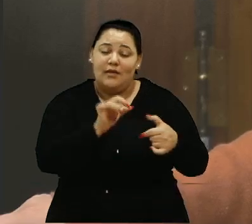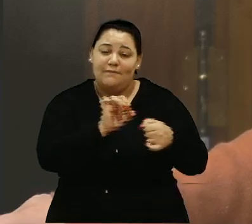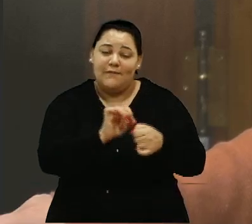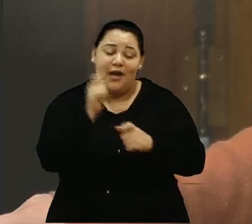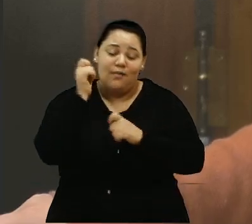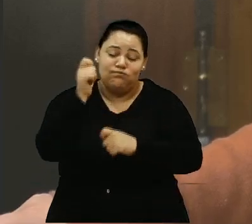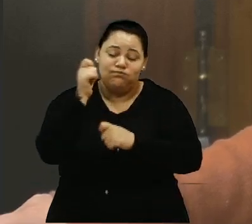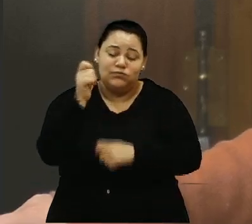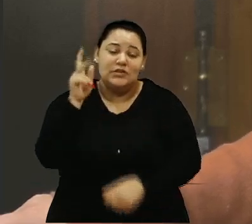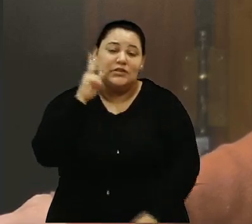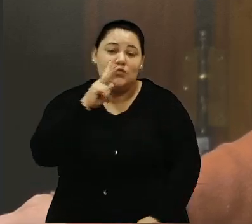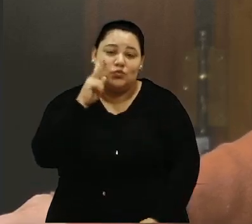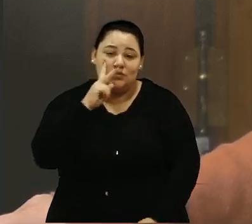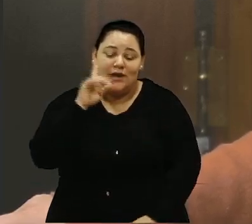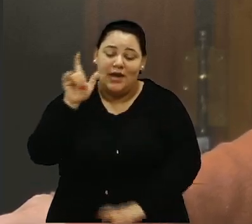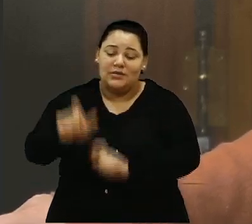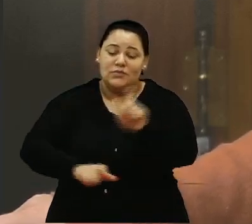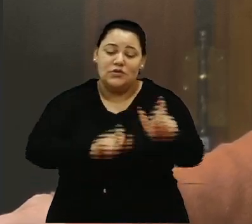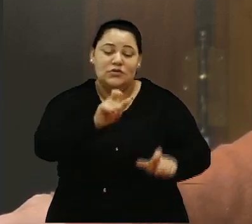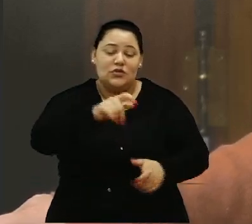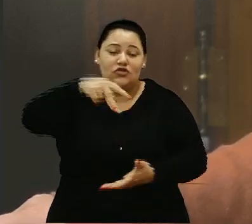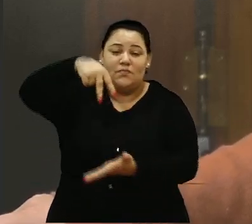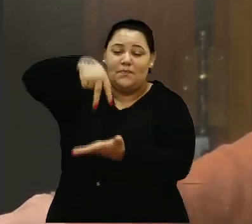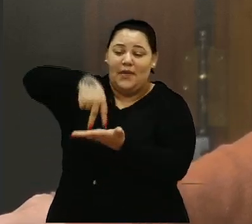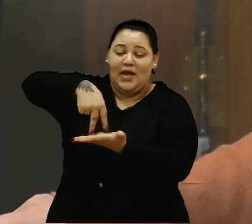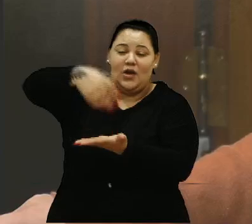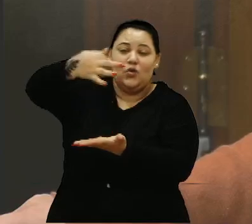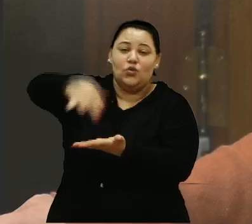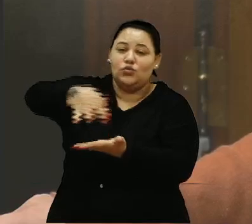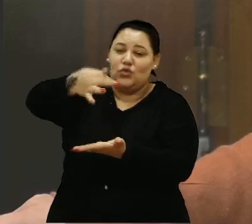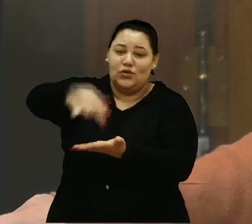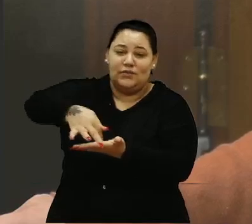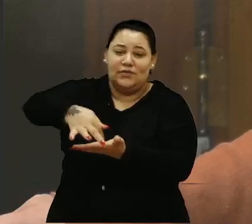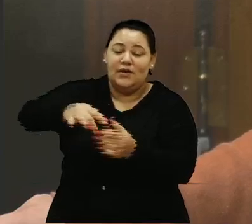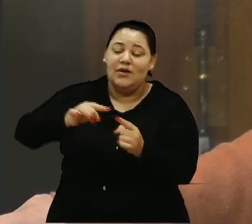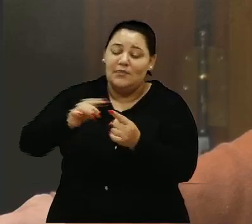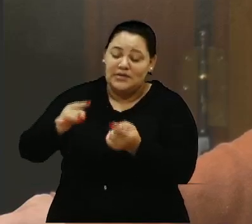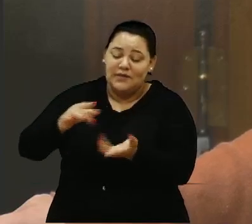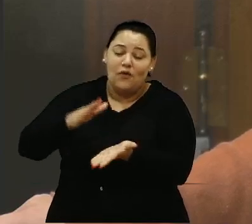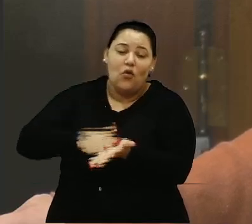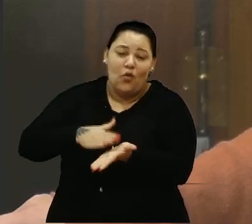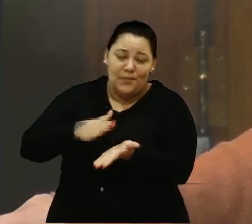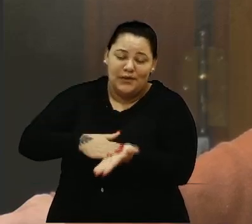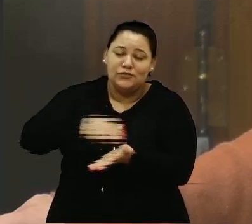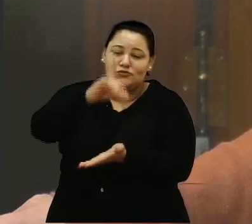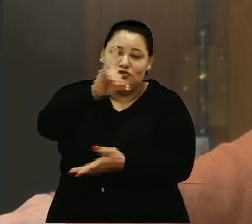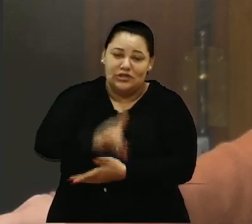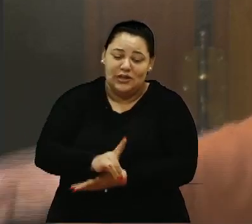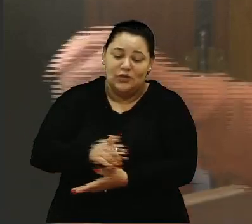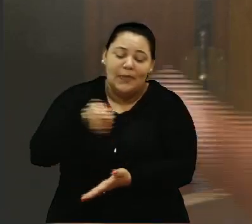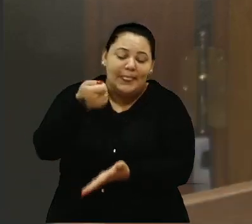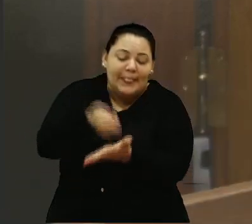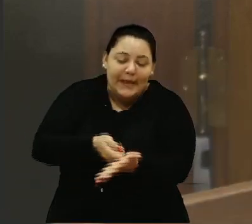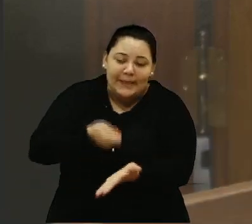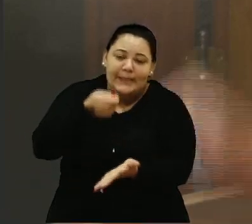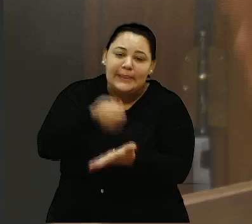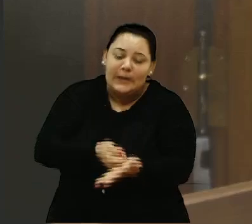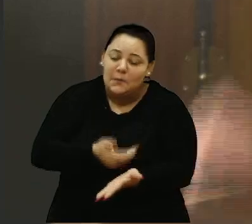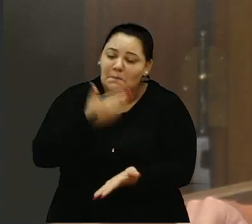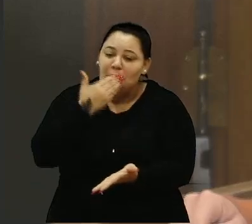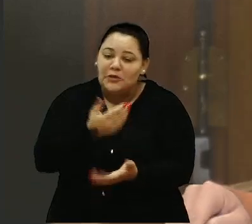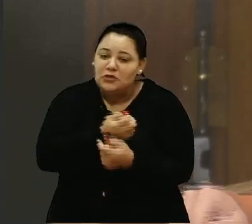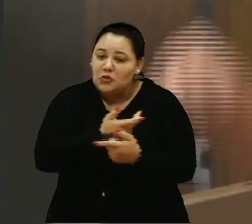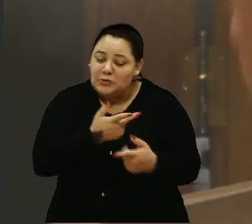as pessoas estavam ali, de pé, com dor, mas não deixaram de cobrar os seus direitos, não deixaram de reivindicar direitos que estão